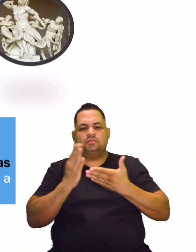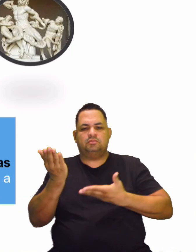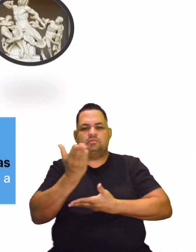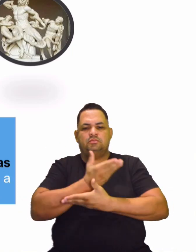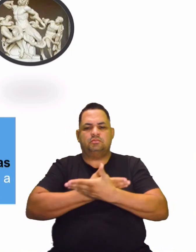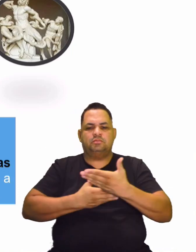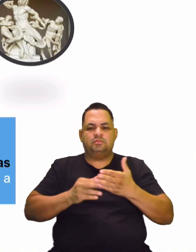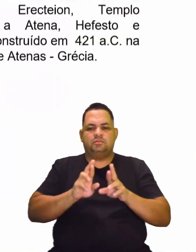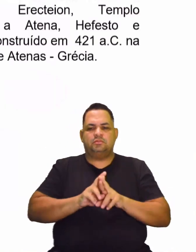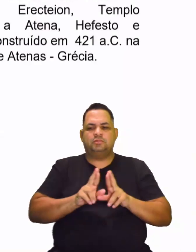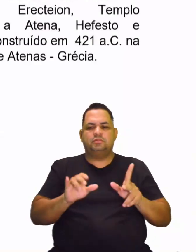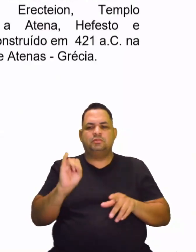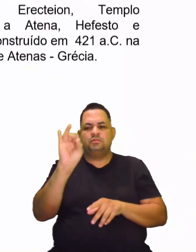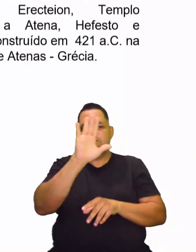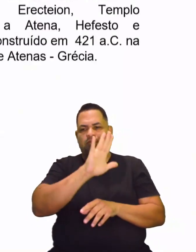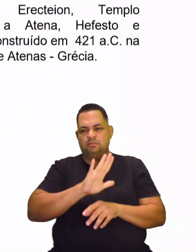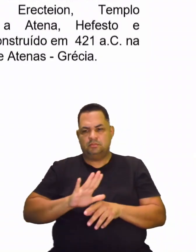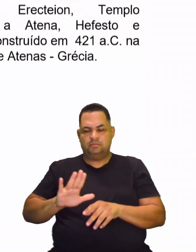figuras.